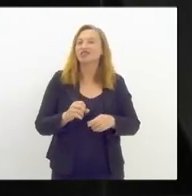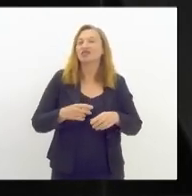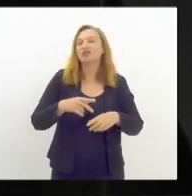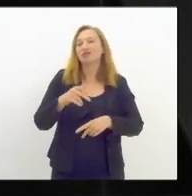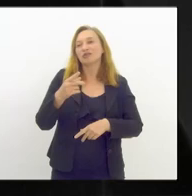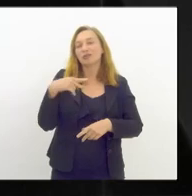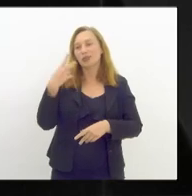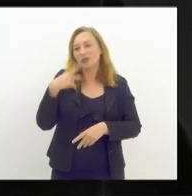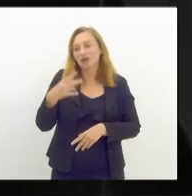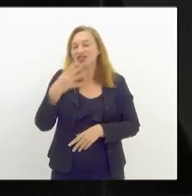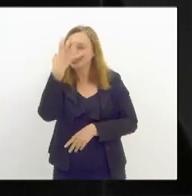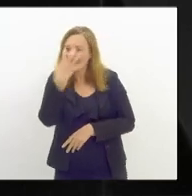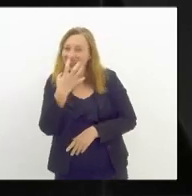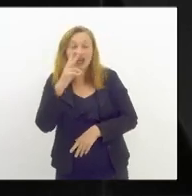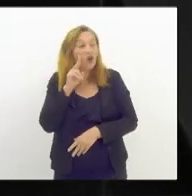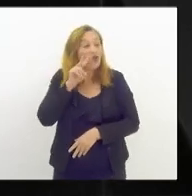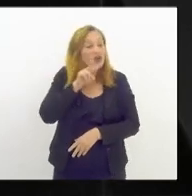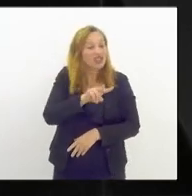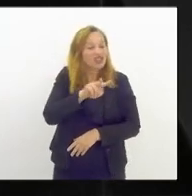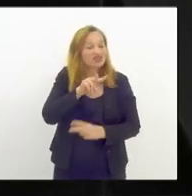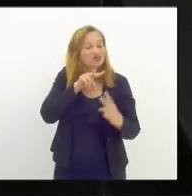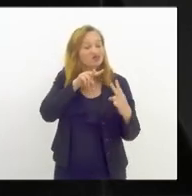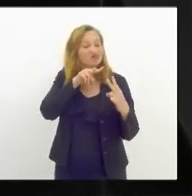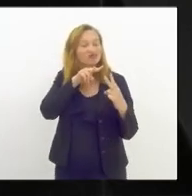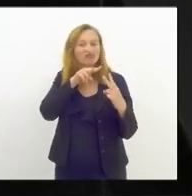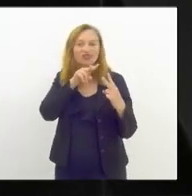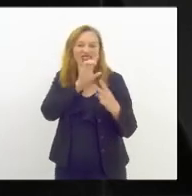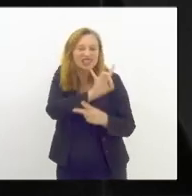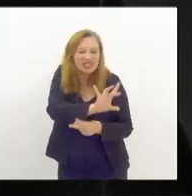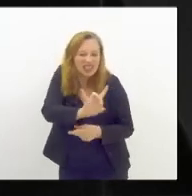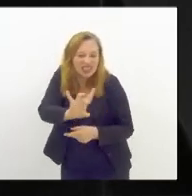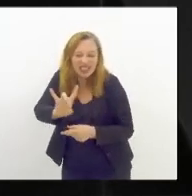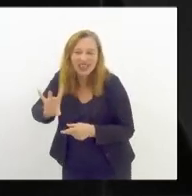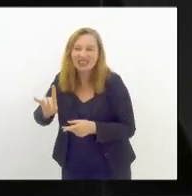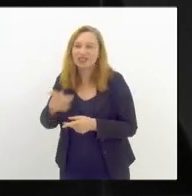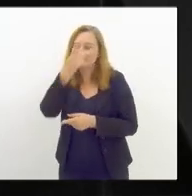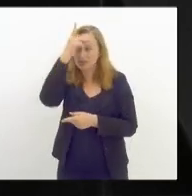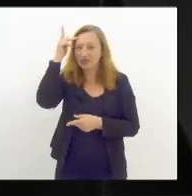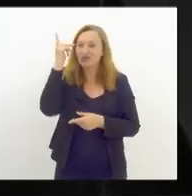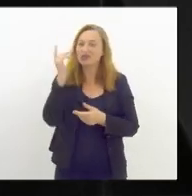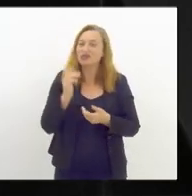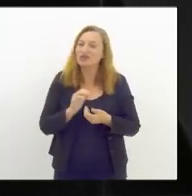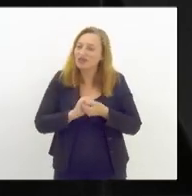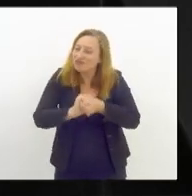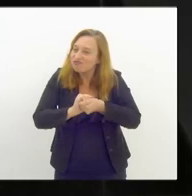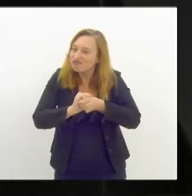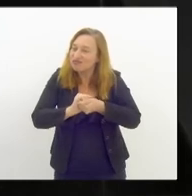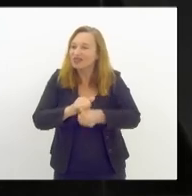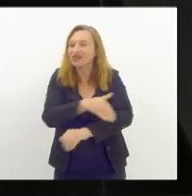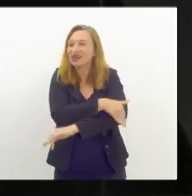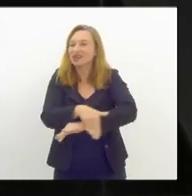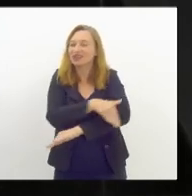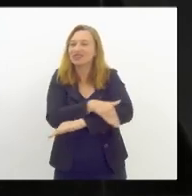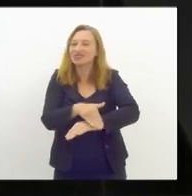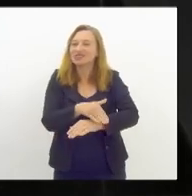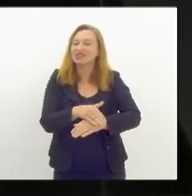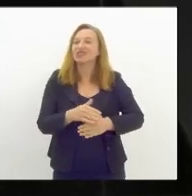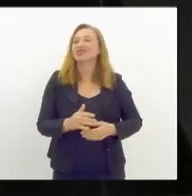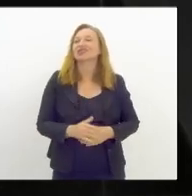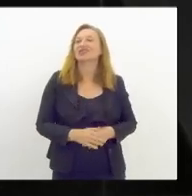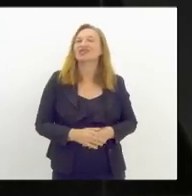fazendo política olhando Olho no olho de cada eleitor abraçando nas ruas cumprimentando